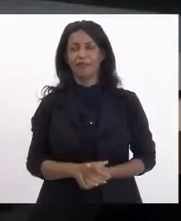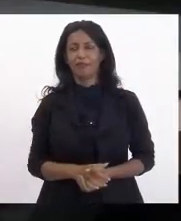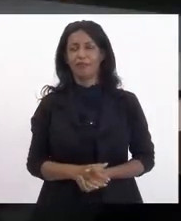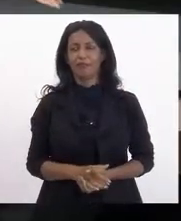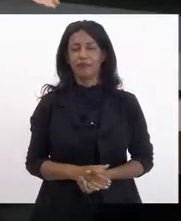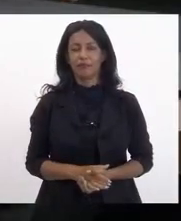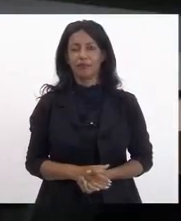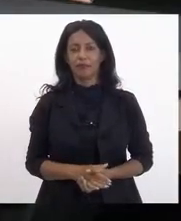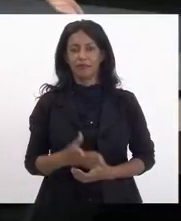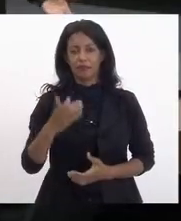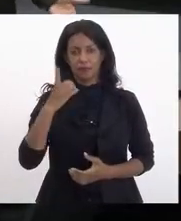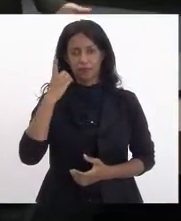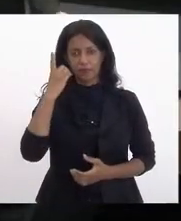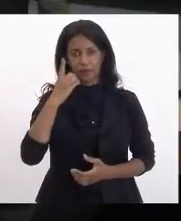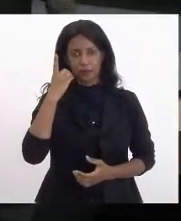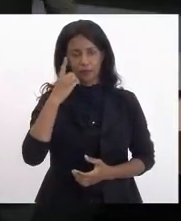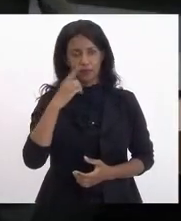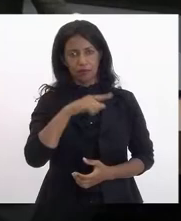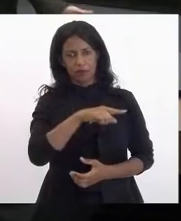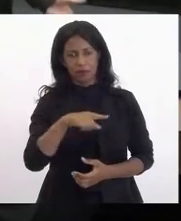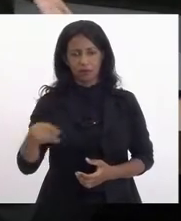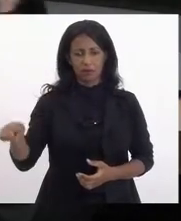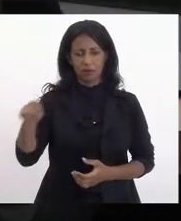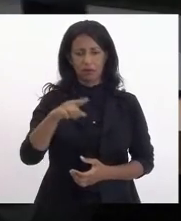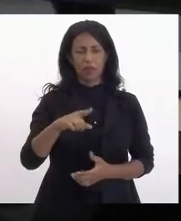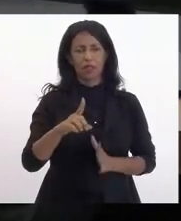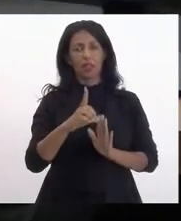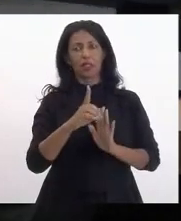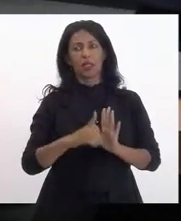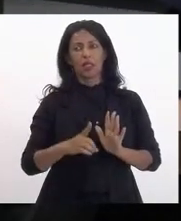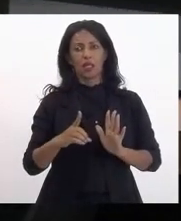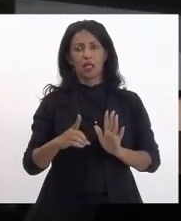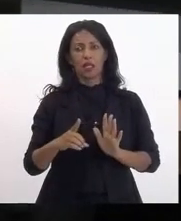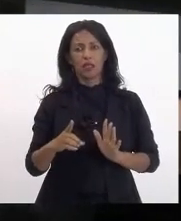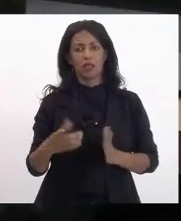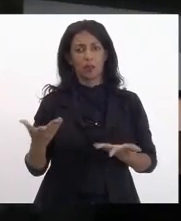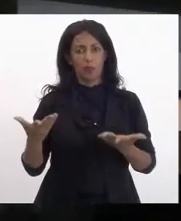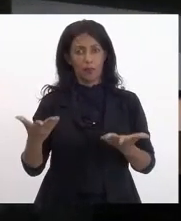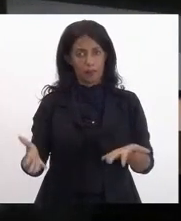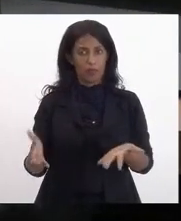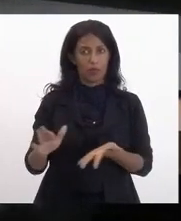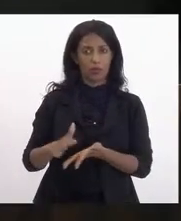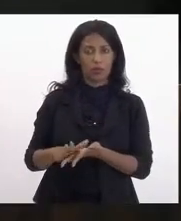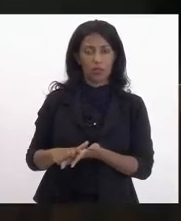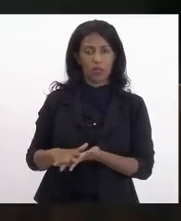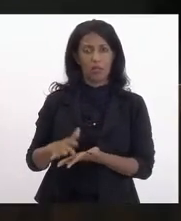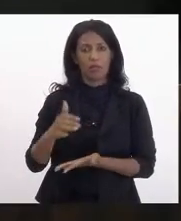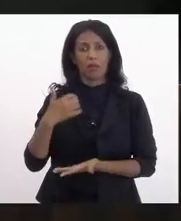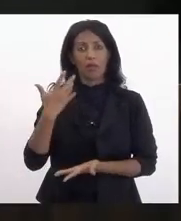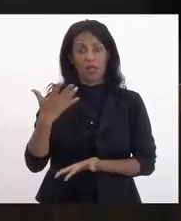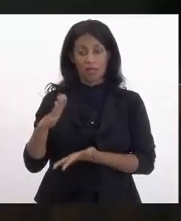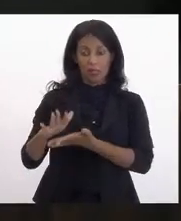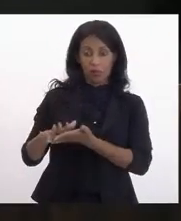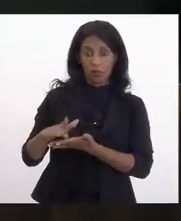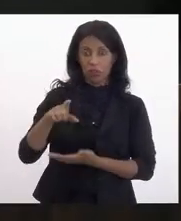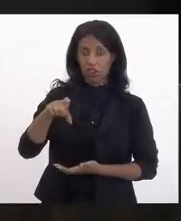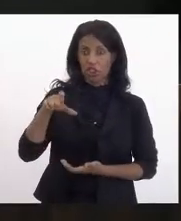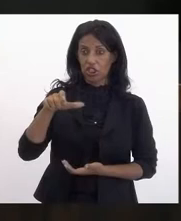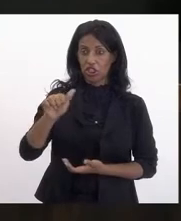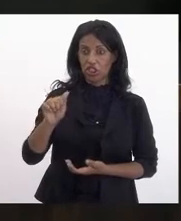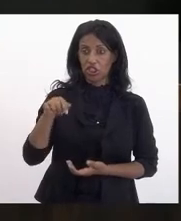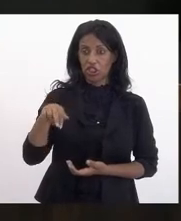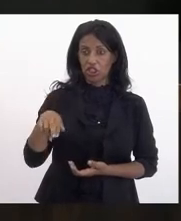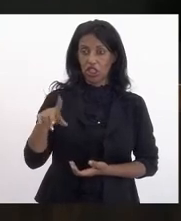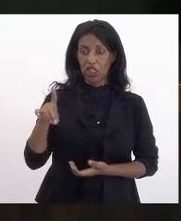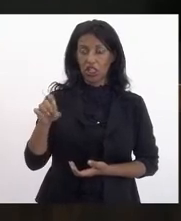Marta Rocha, deputados aqui que tá fazendo a declaração pelo samba, essa música do Xande, esse samba...